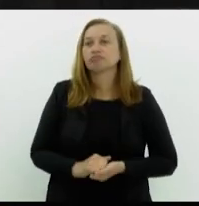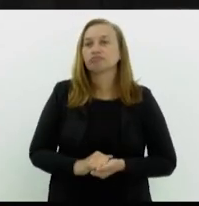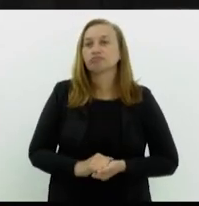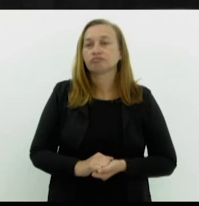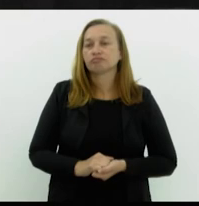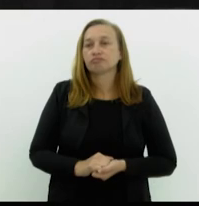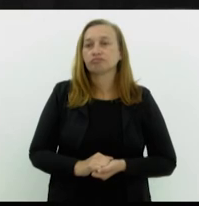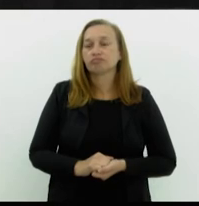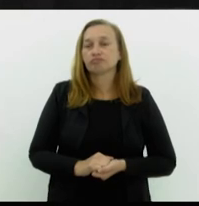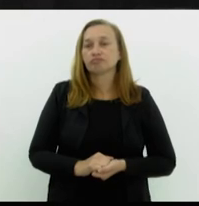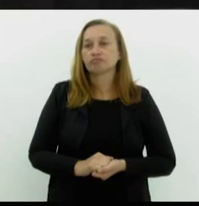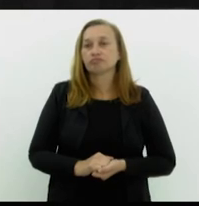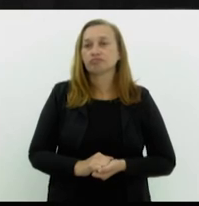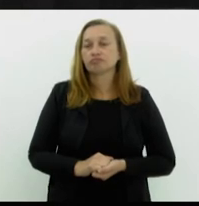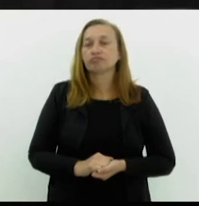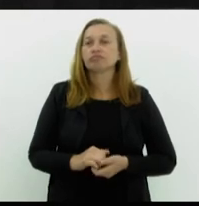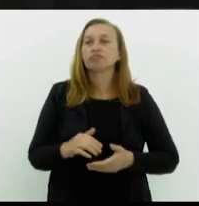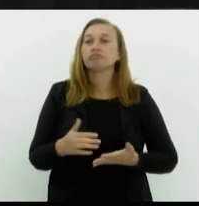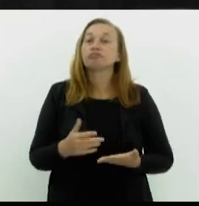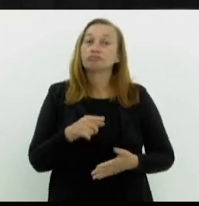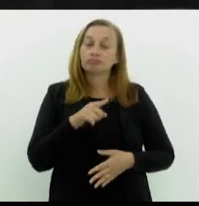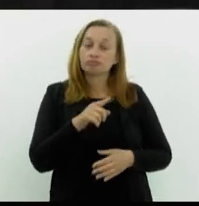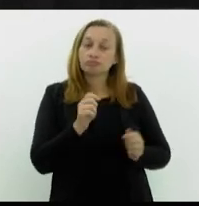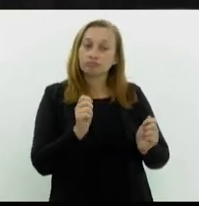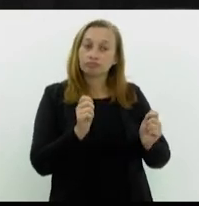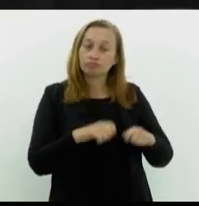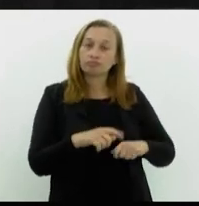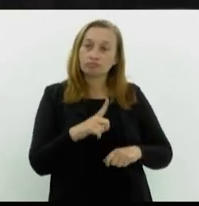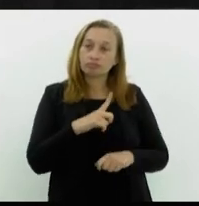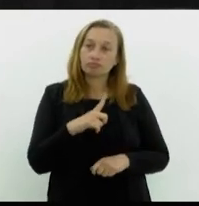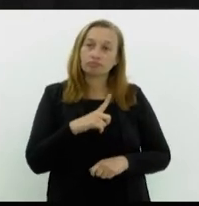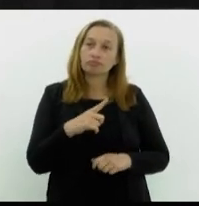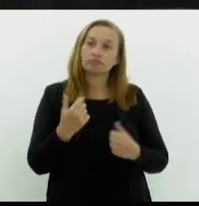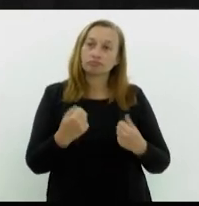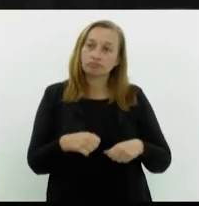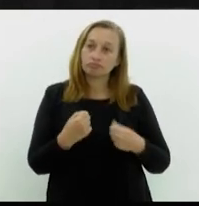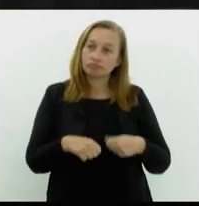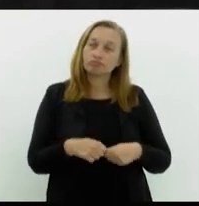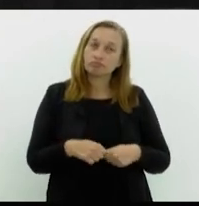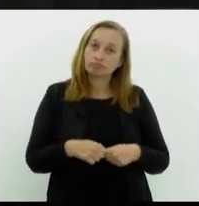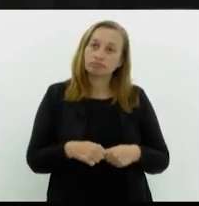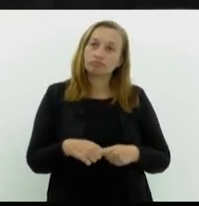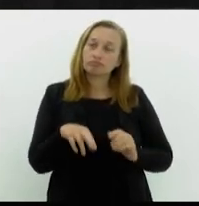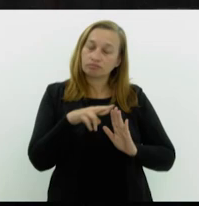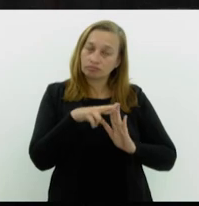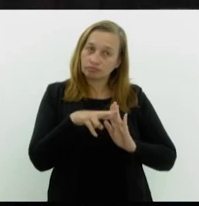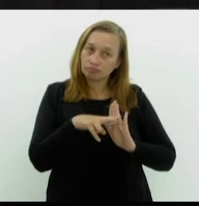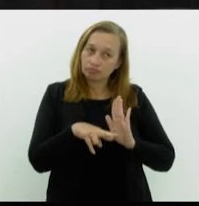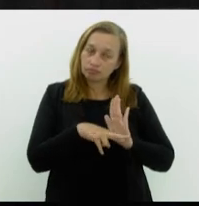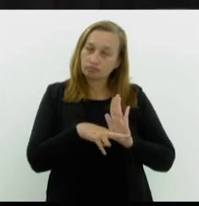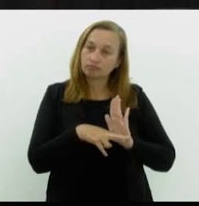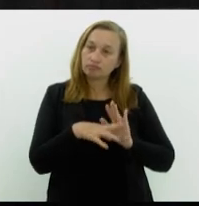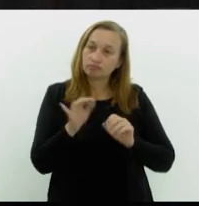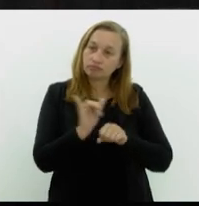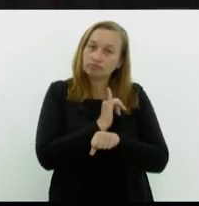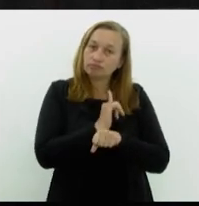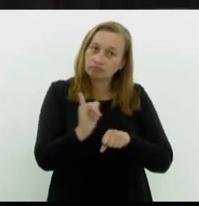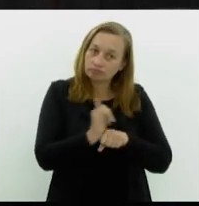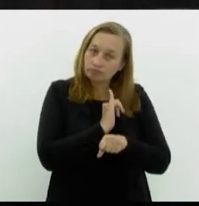E para ter gestão competente, tem que ter receitas que possam